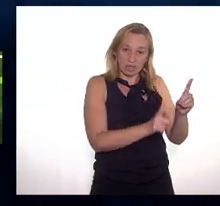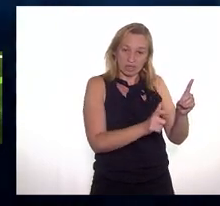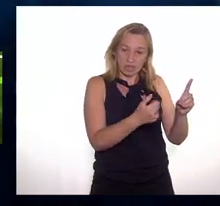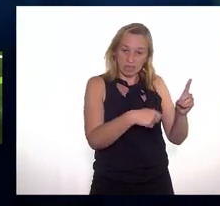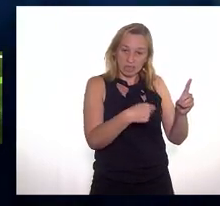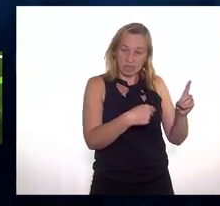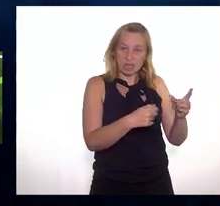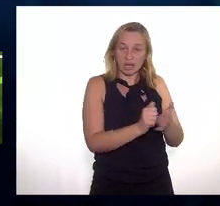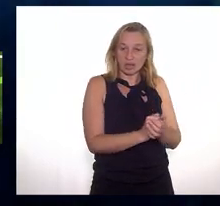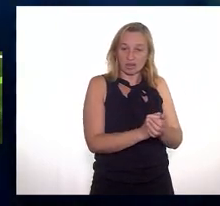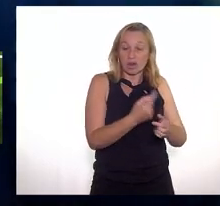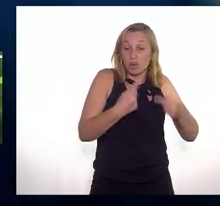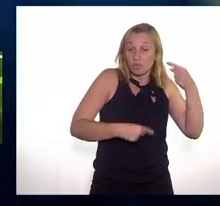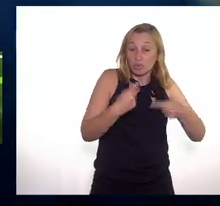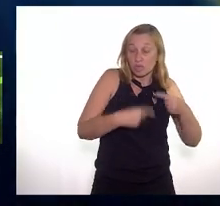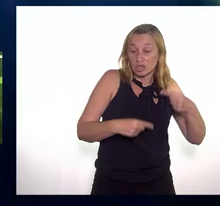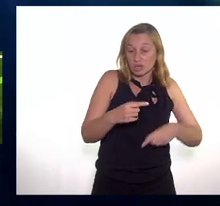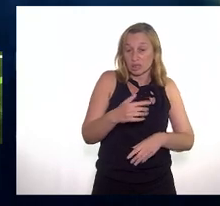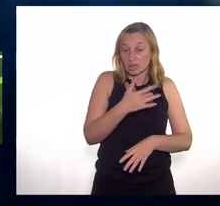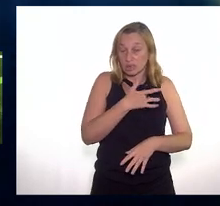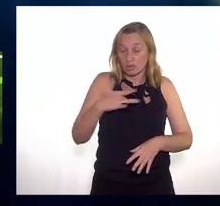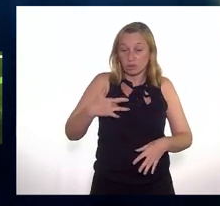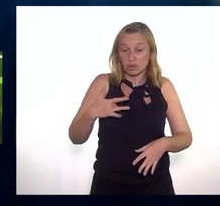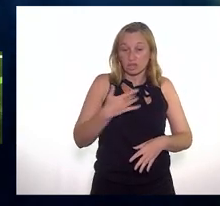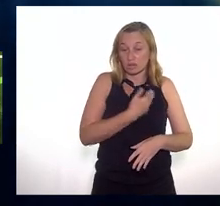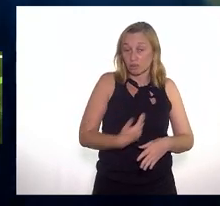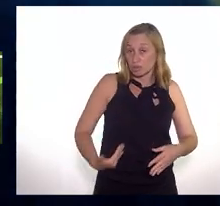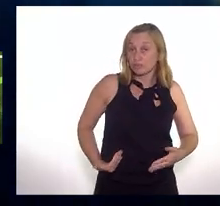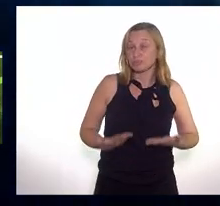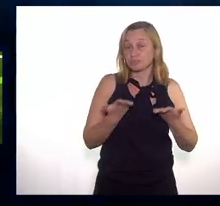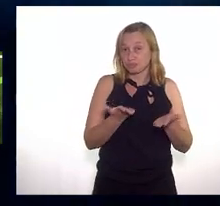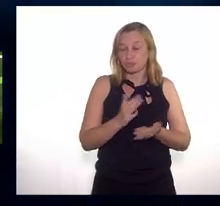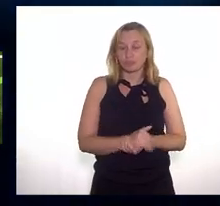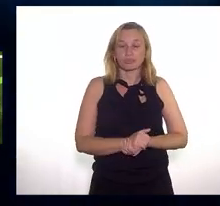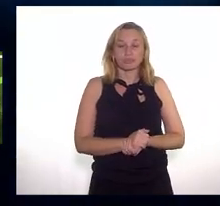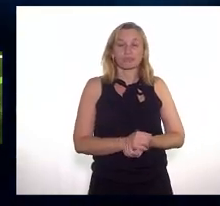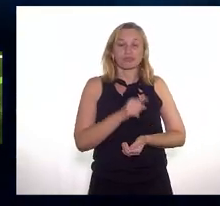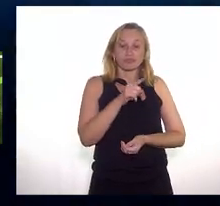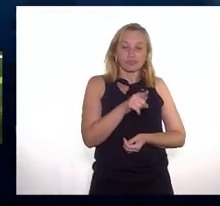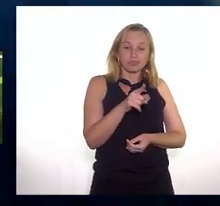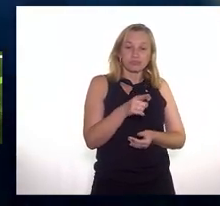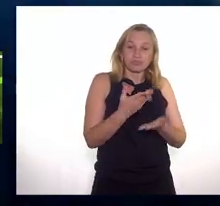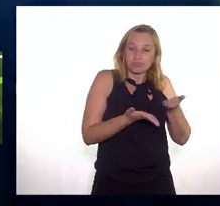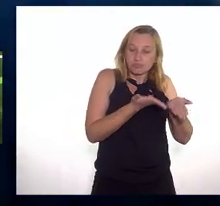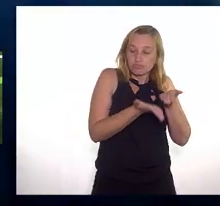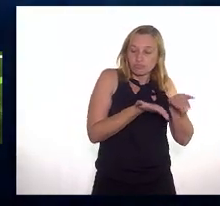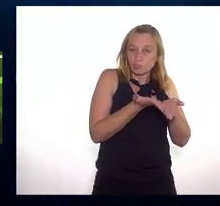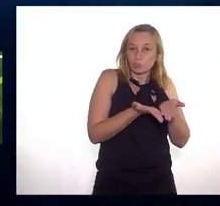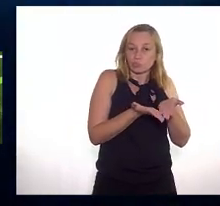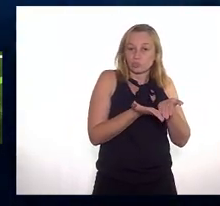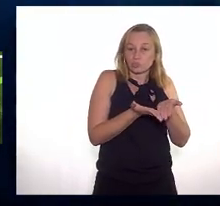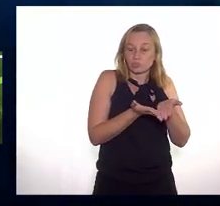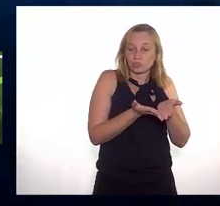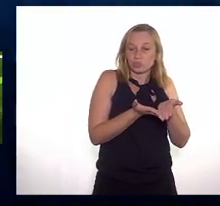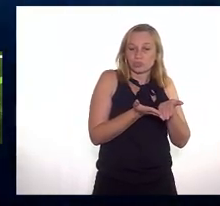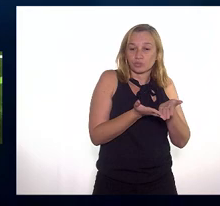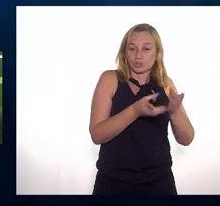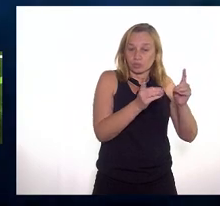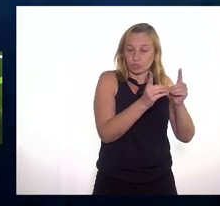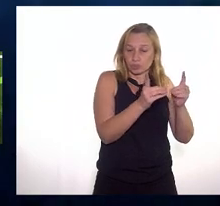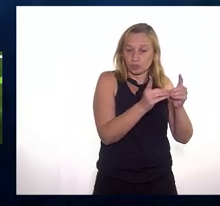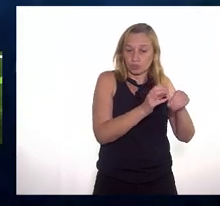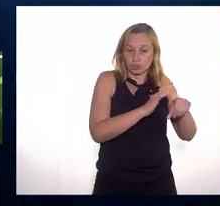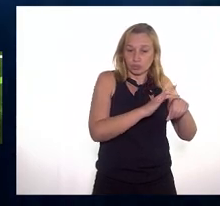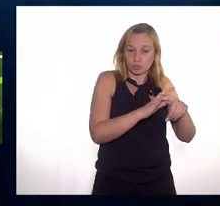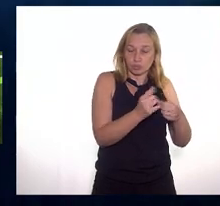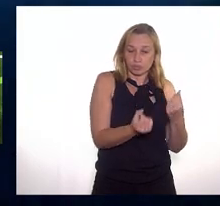é uma política de saúde pública, isso faz parte da política de saúde pública. Quando você trata o paciente da doença